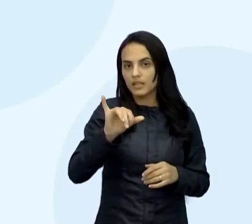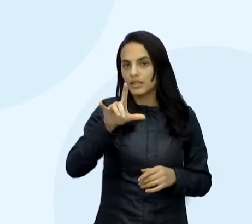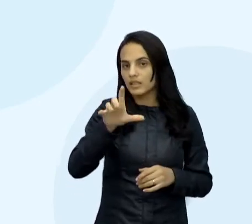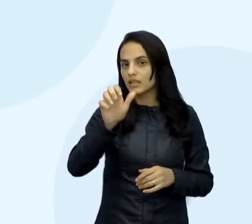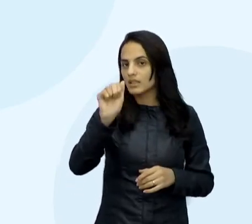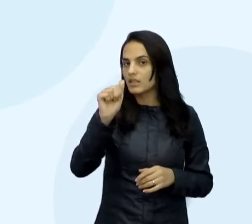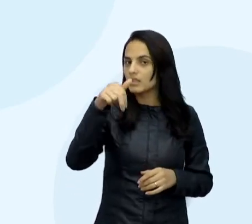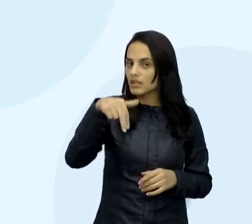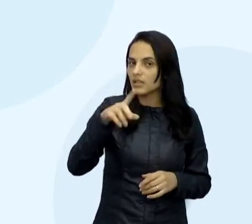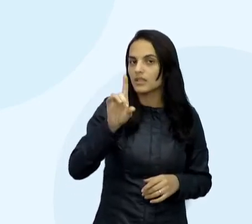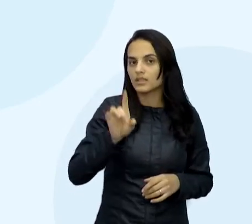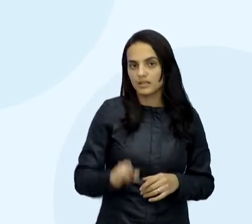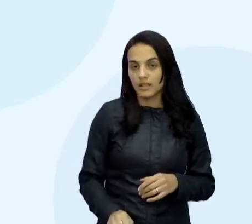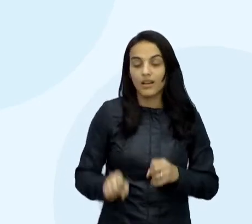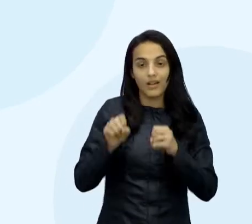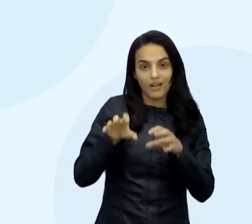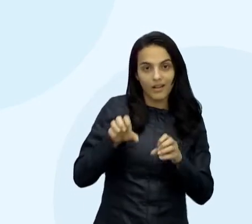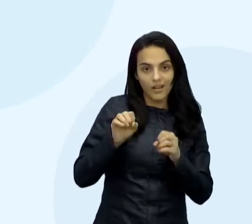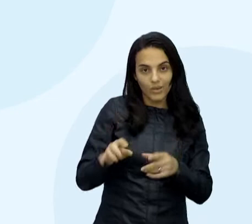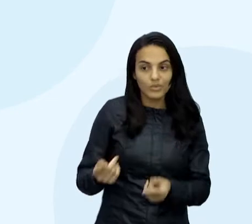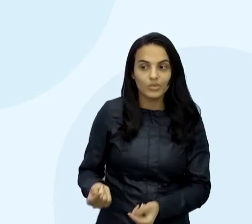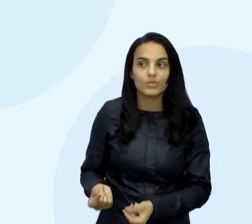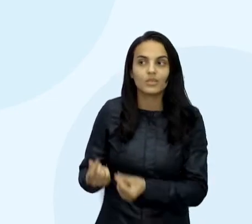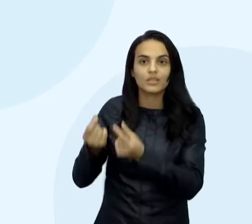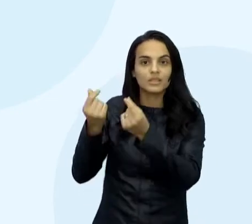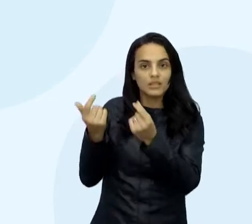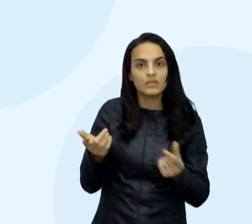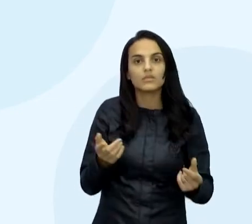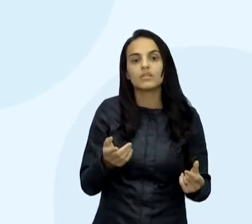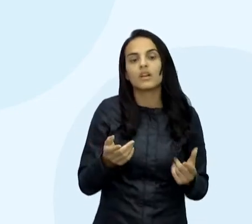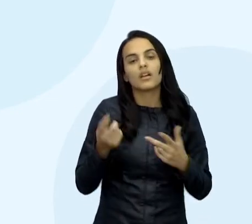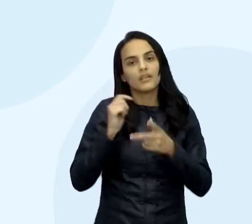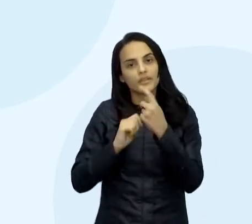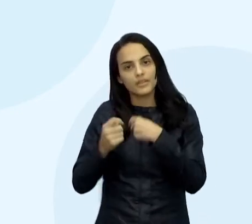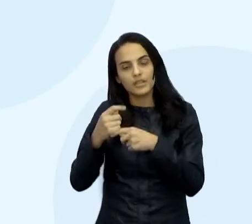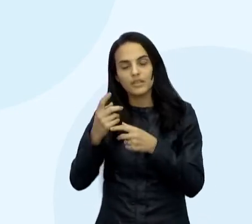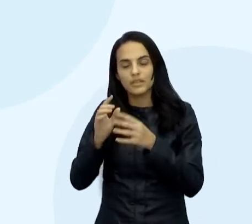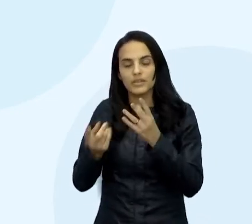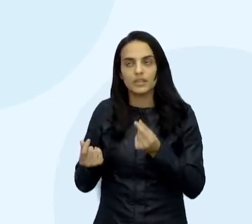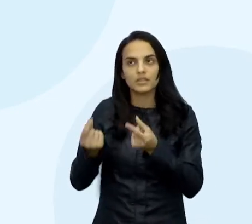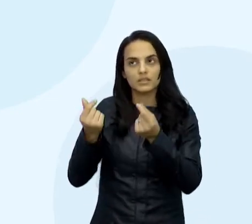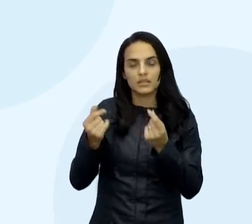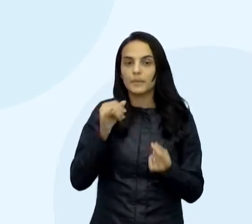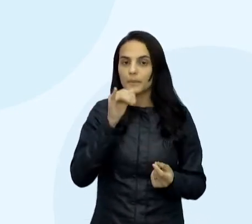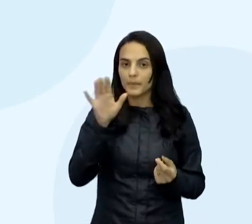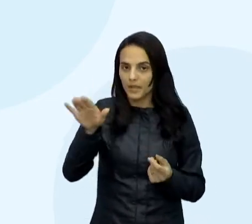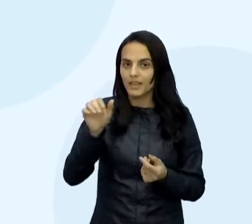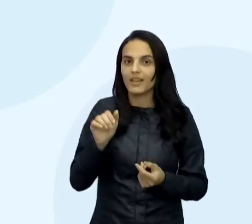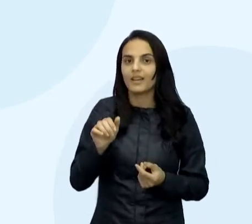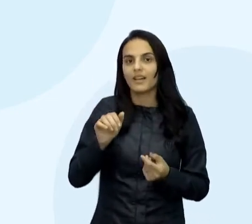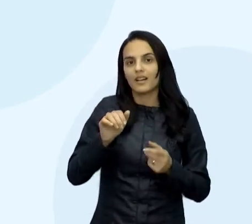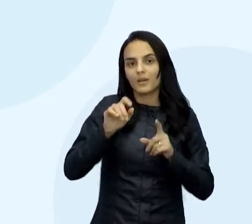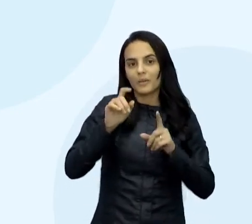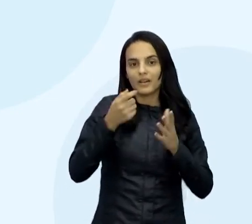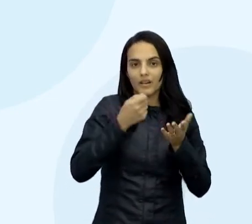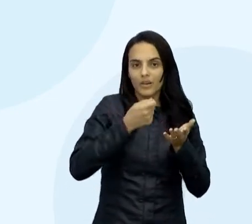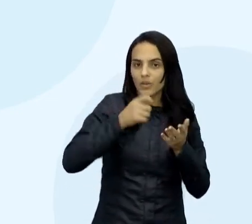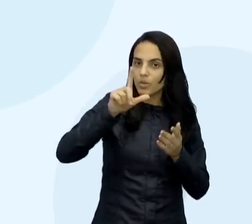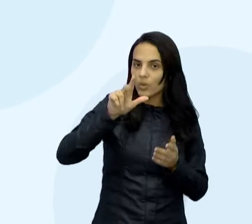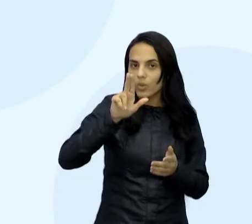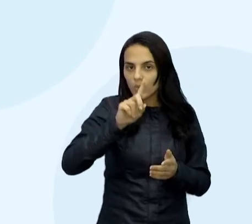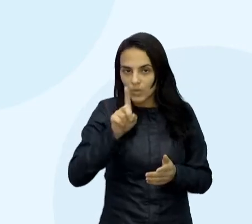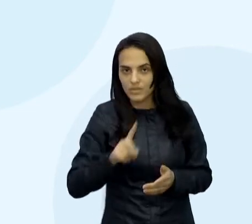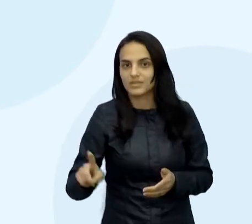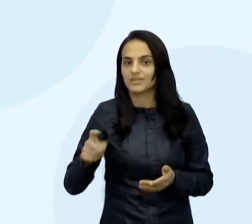vocês, de Educação Financeira em Conexão. Tá? Fui lá, catei uma conta de luz dela e digitei no Excel, né,